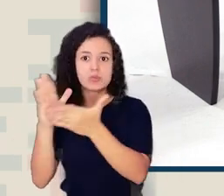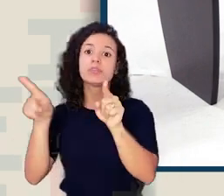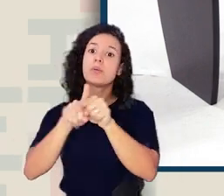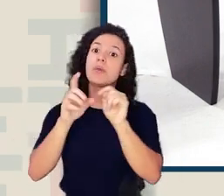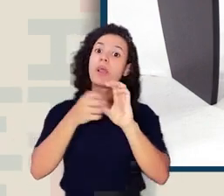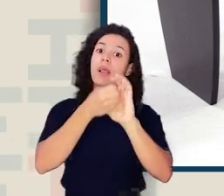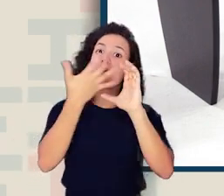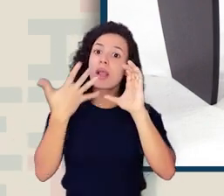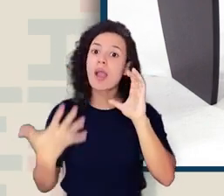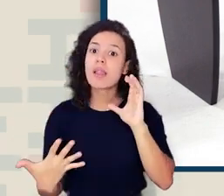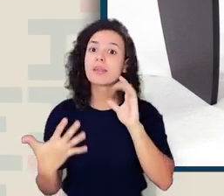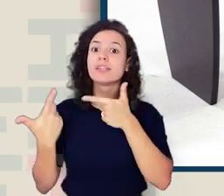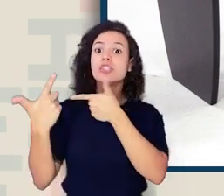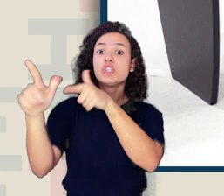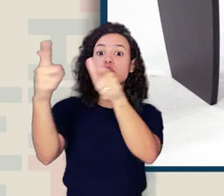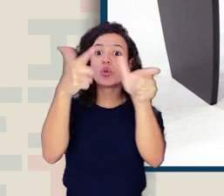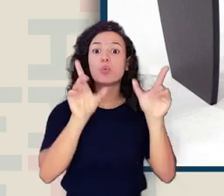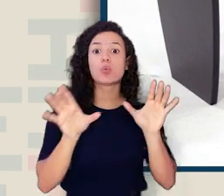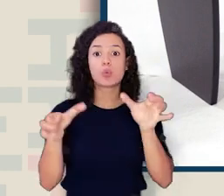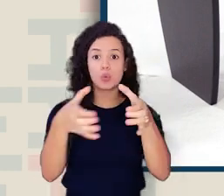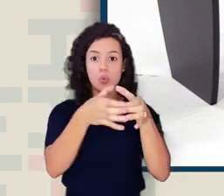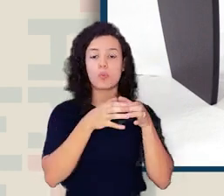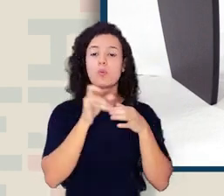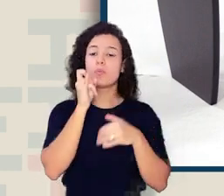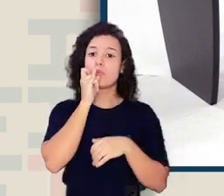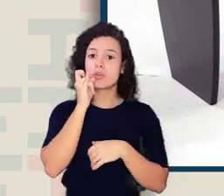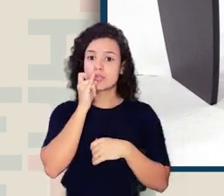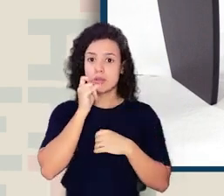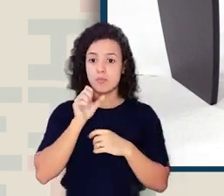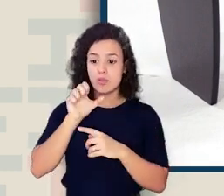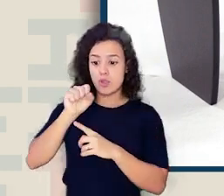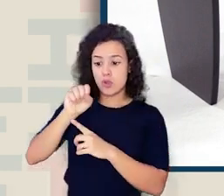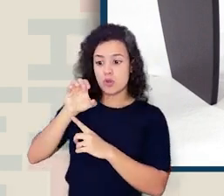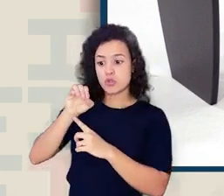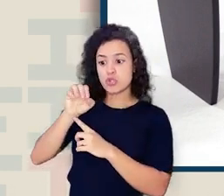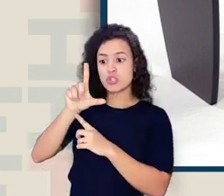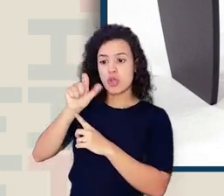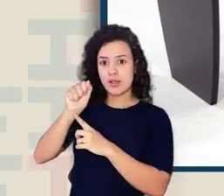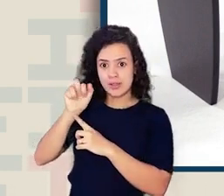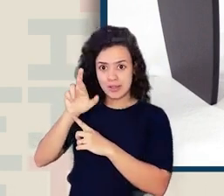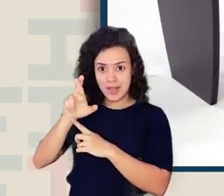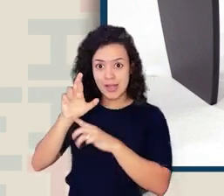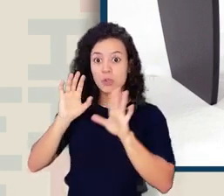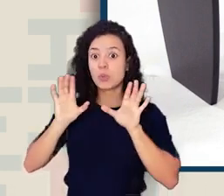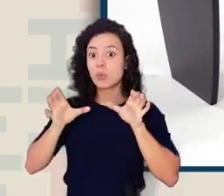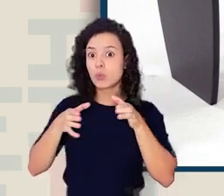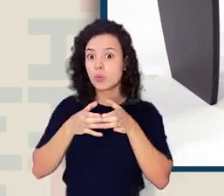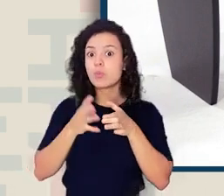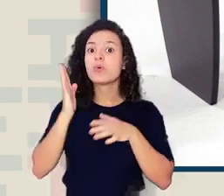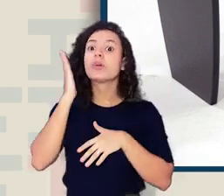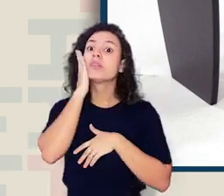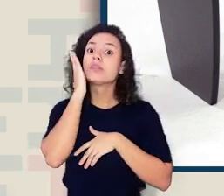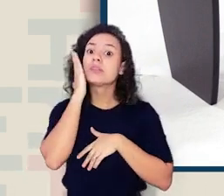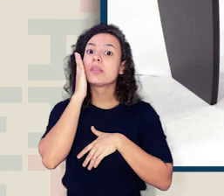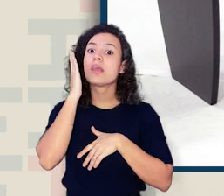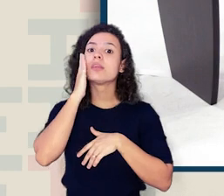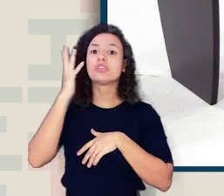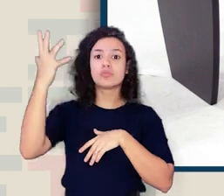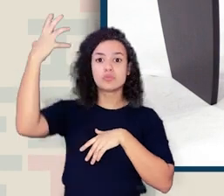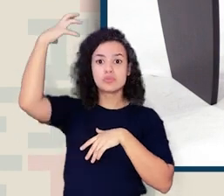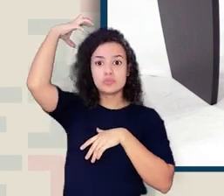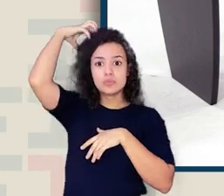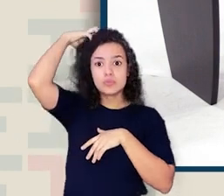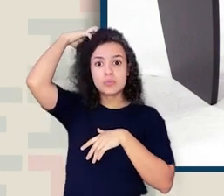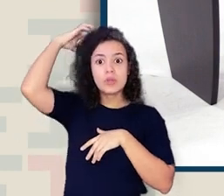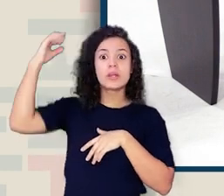outras características próprias de vários outros grupos. Como, por exemplo, no solar, a gente vai começar a ter o entendimento de que esse toque